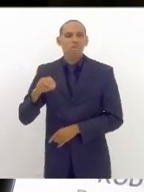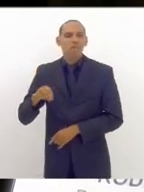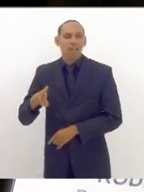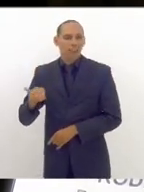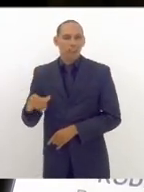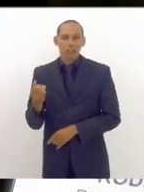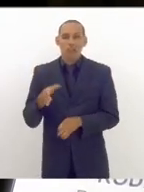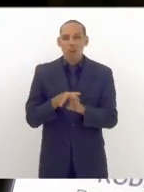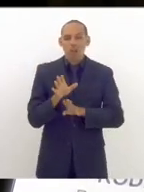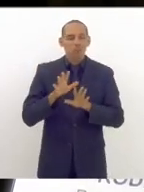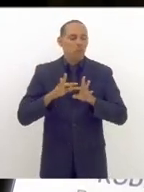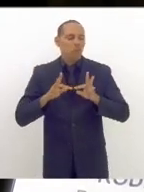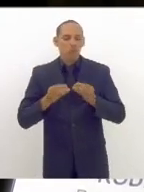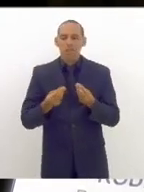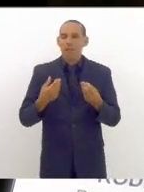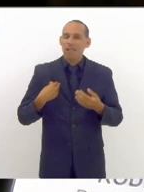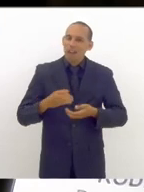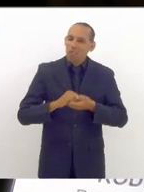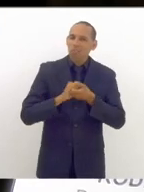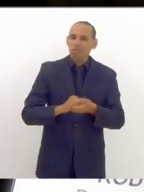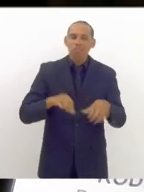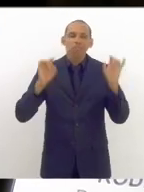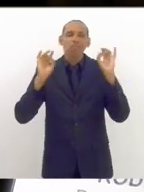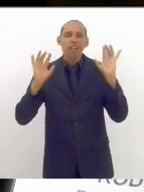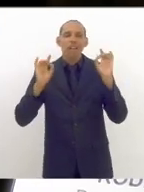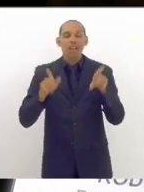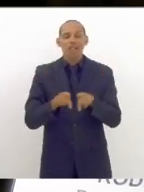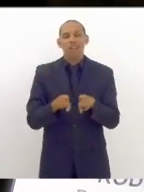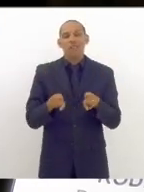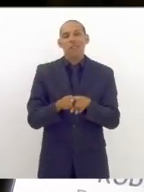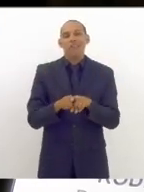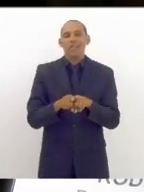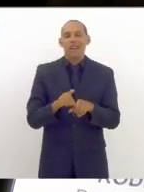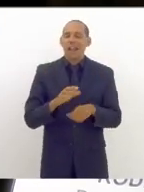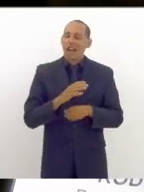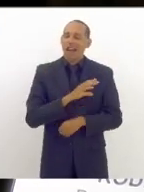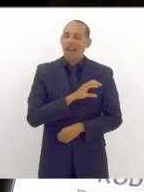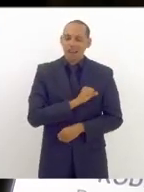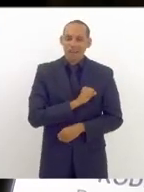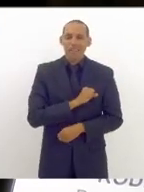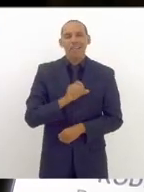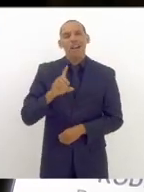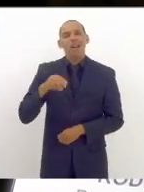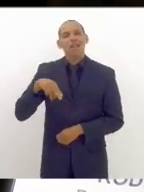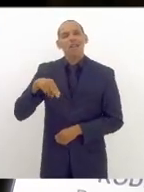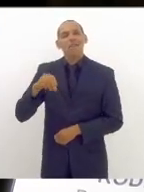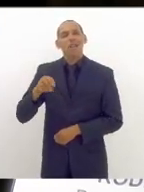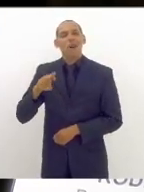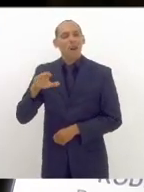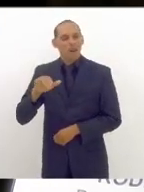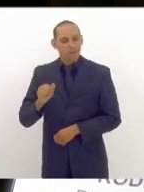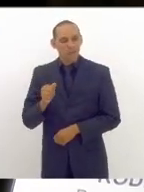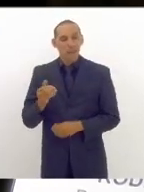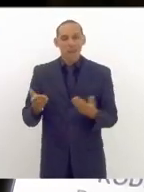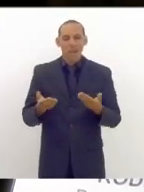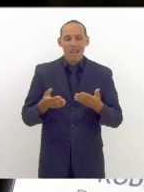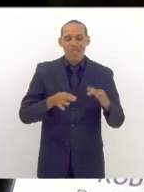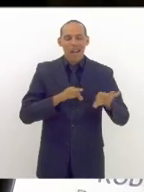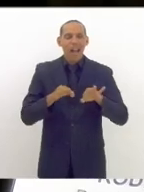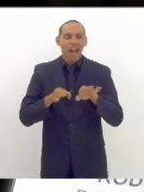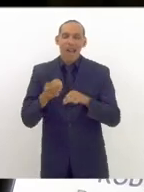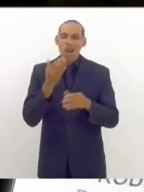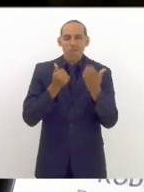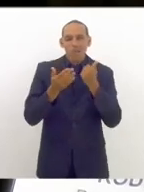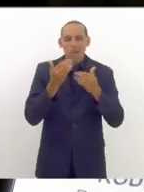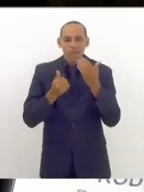conselheiros. Quero fazer uma saudação especial à minha querida dona Norma, que faz os bufês da família quando a gente faz uma